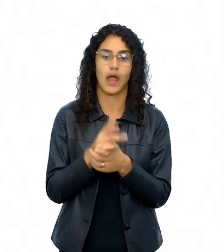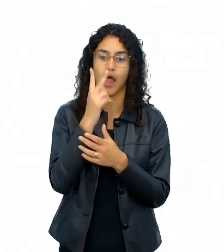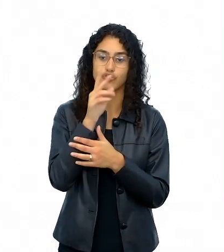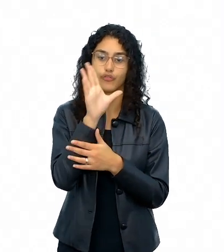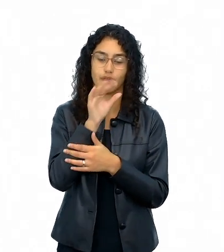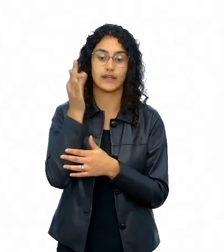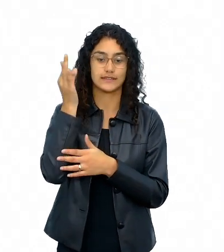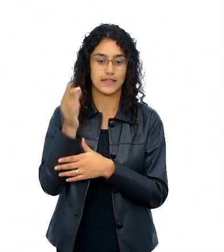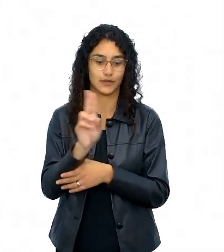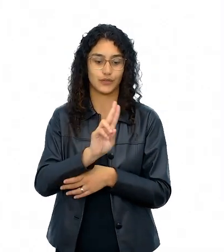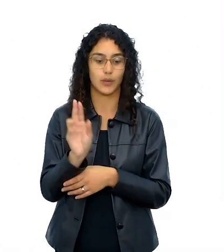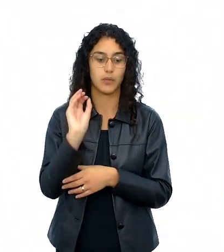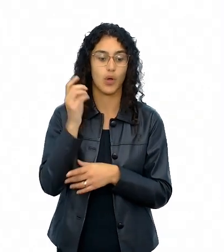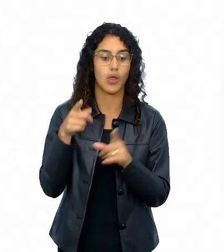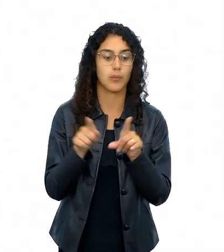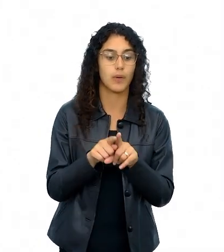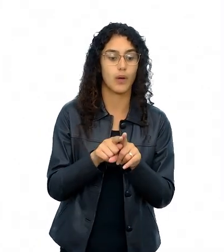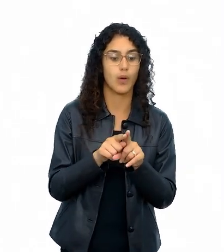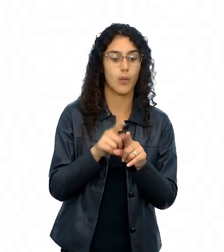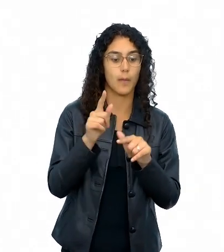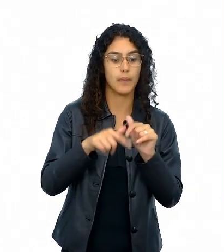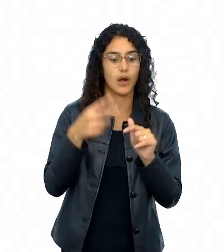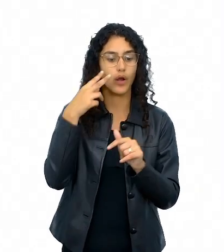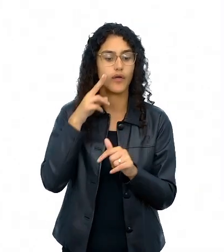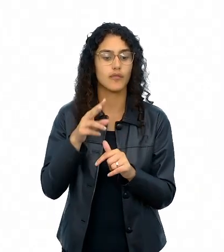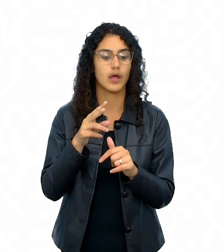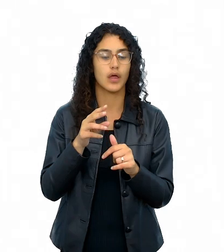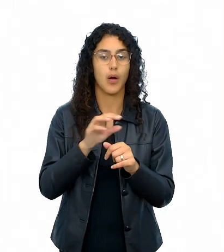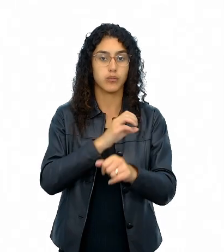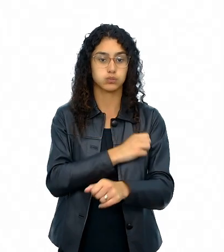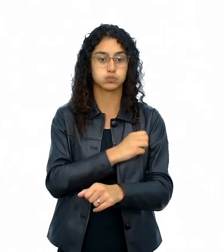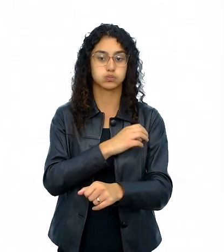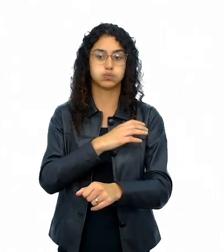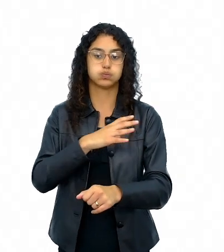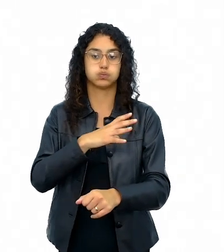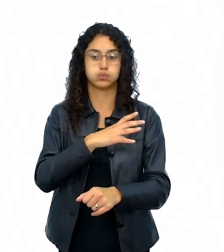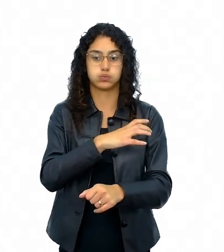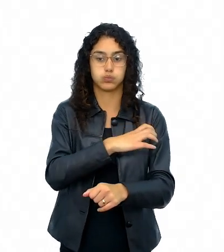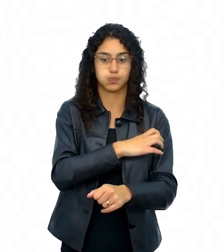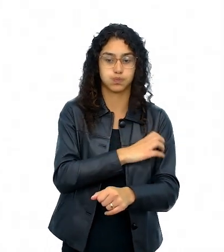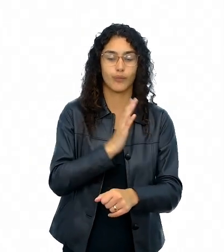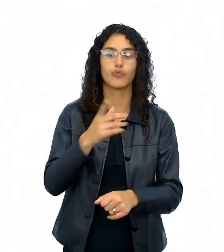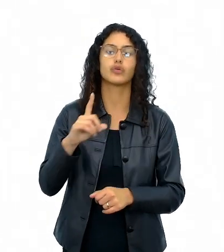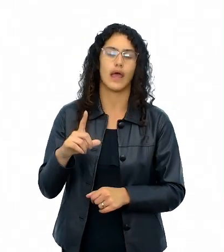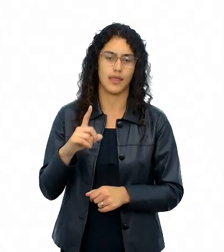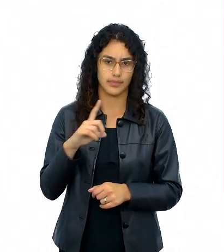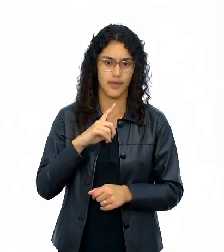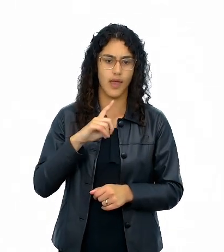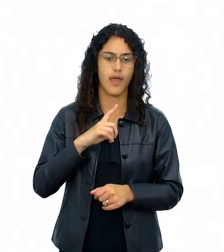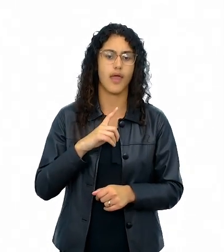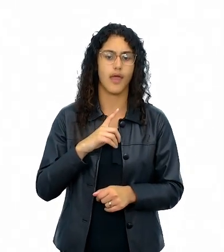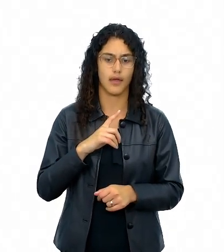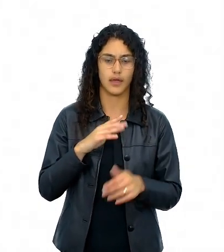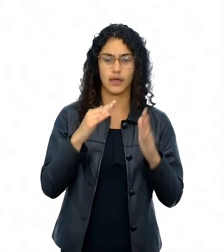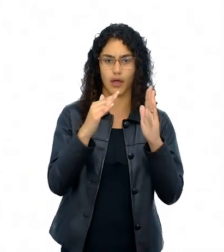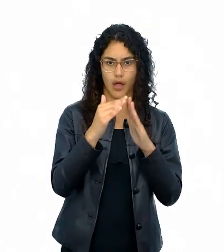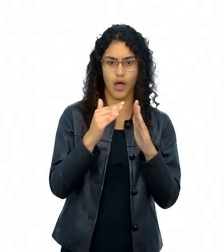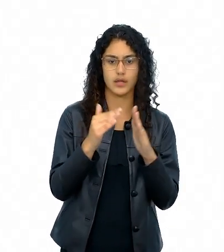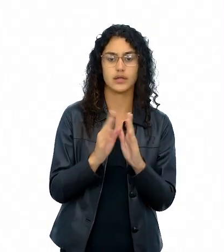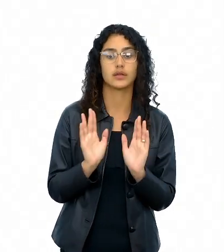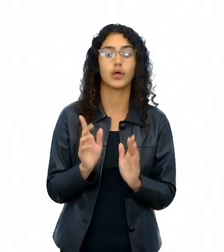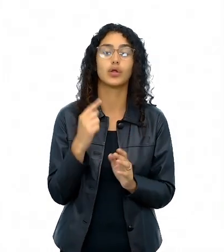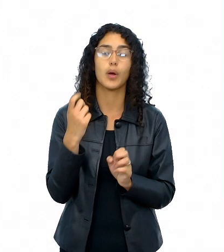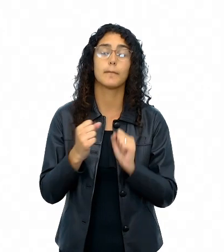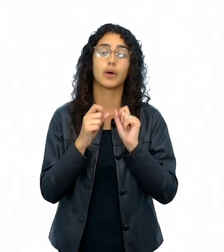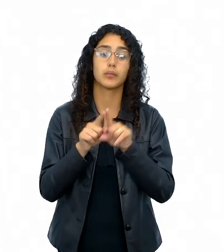certo? Ou o aparelho que averigua a pressão, né? Muita gente tem já aquele aparelho digital, então a